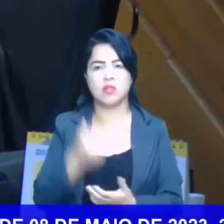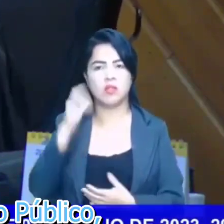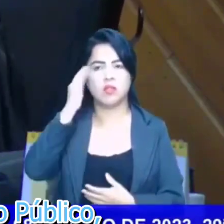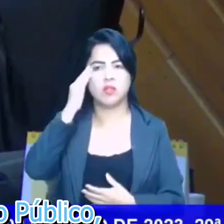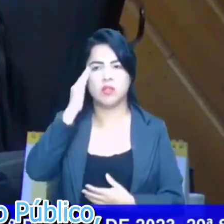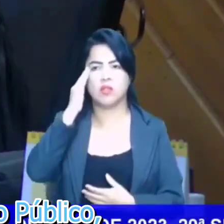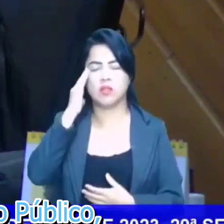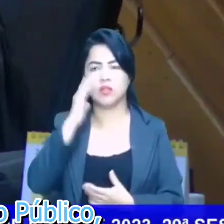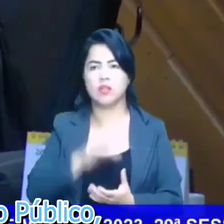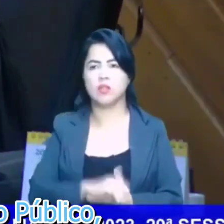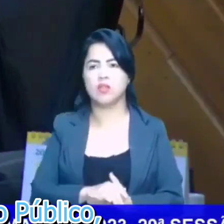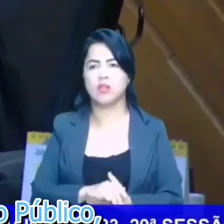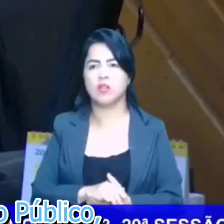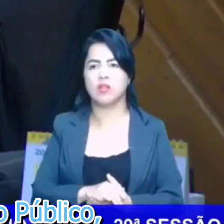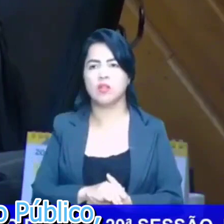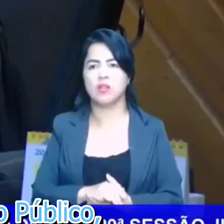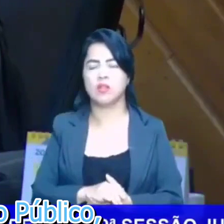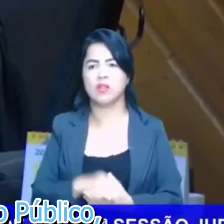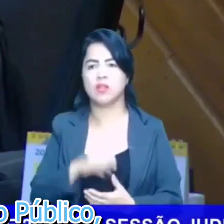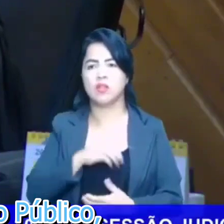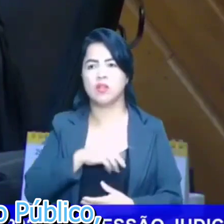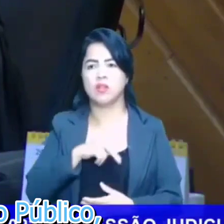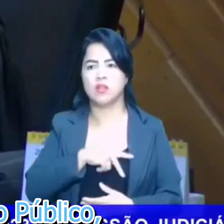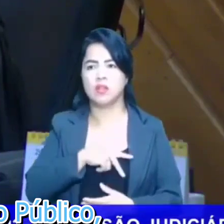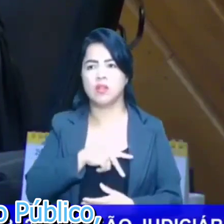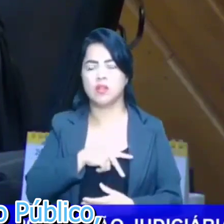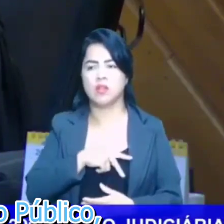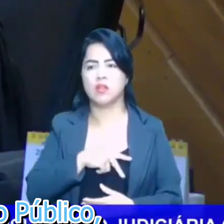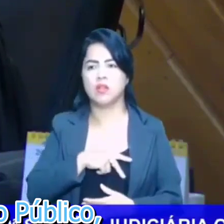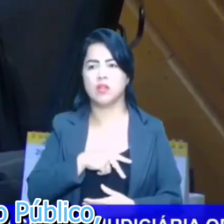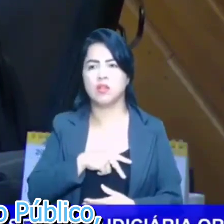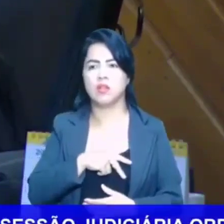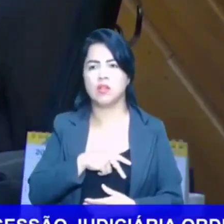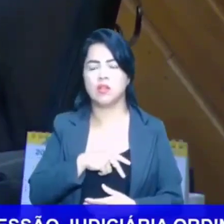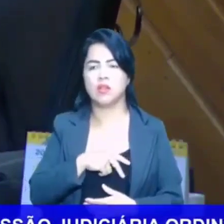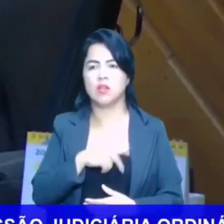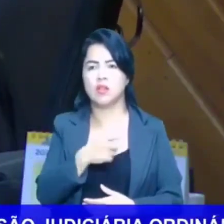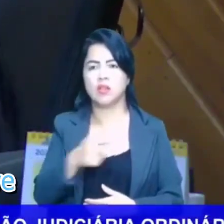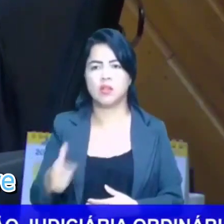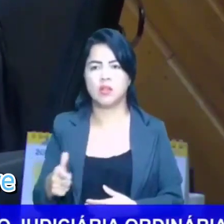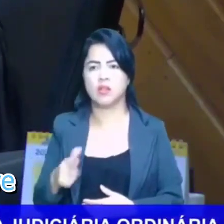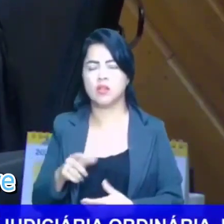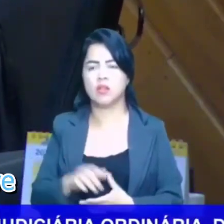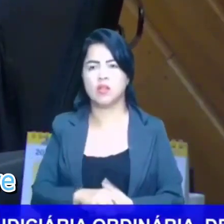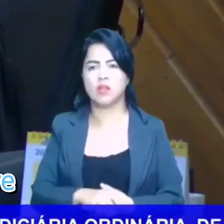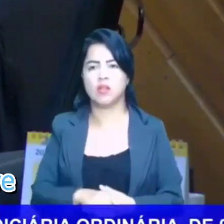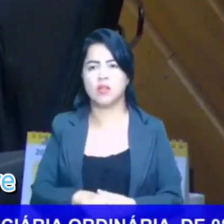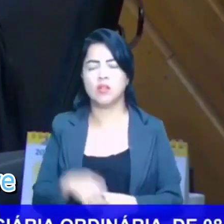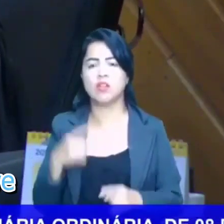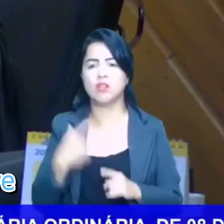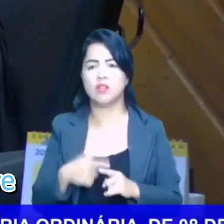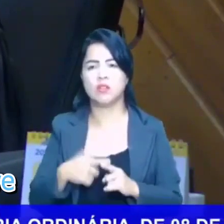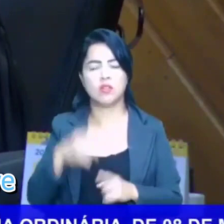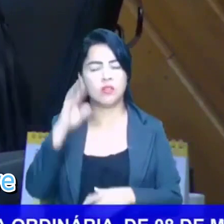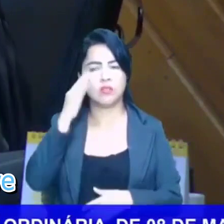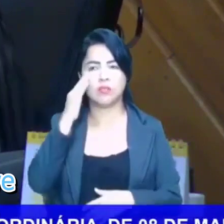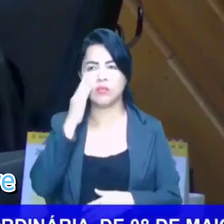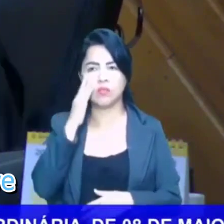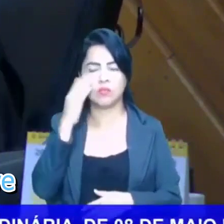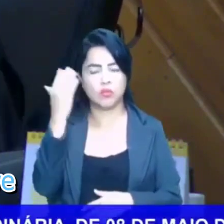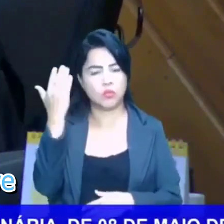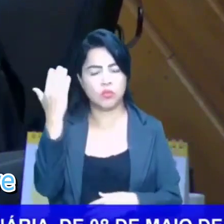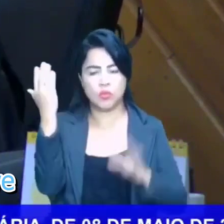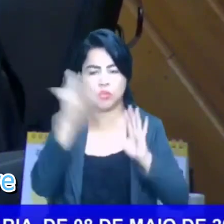entendimento do eminente representante do Ministério Público, né, de que não houve a comprovação, porque entendo que não houve a comprovação